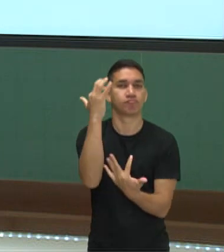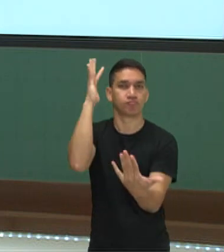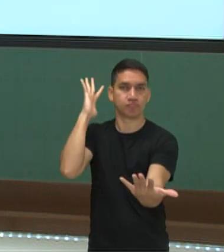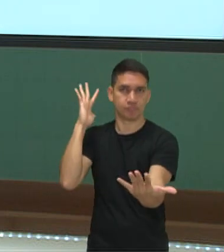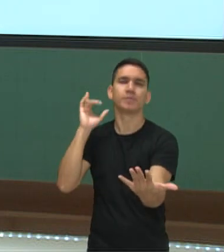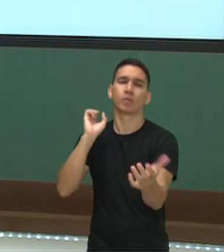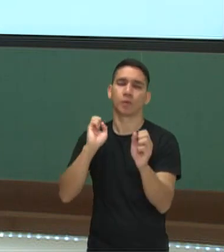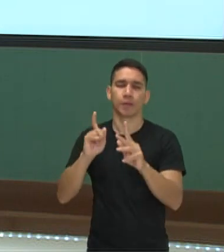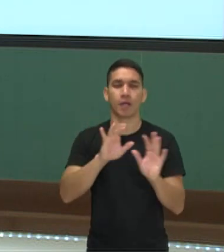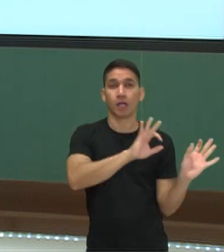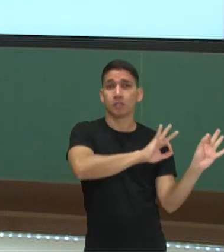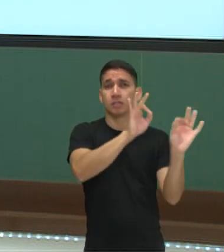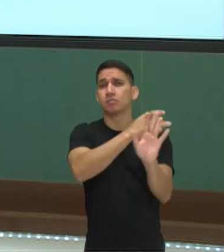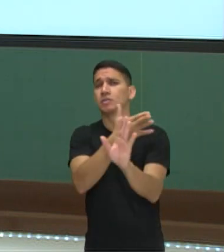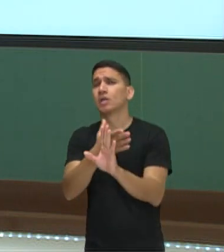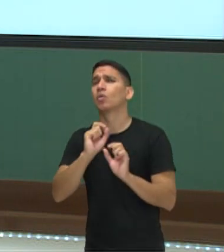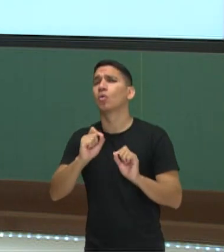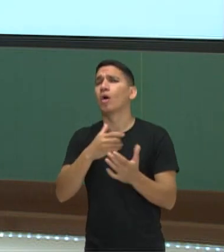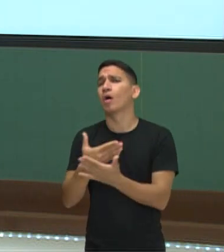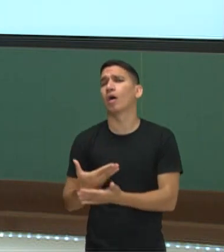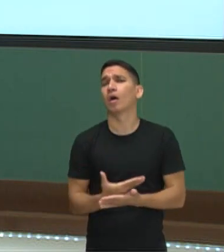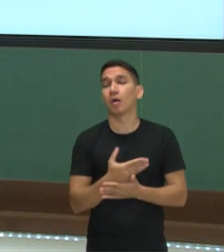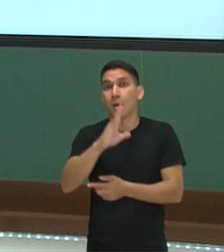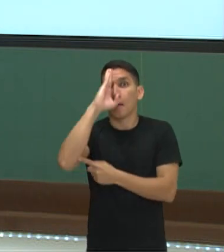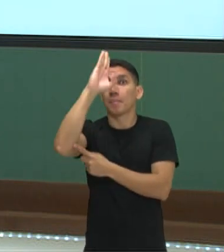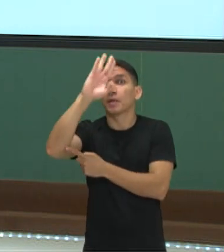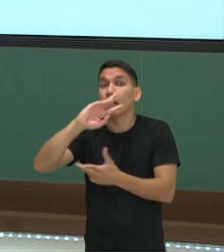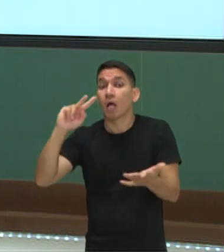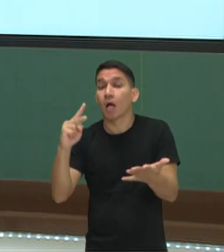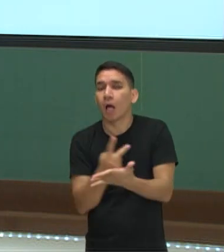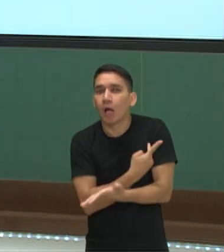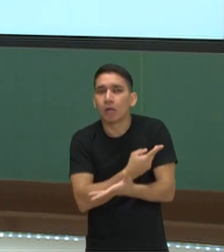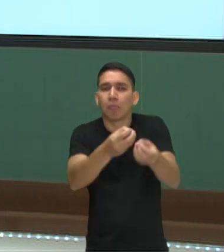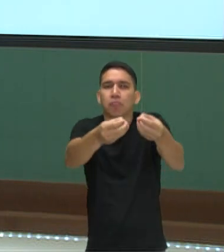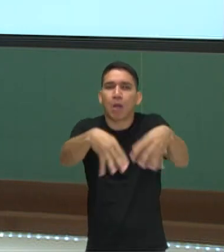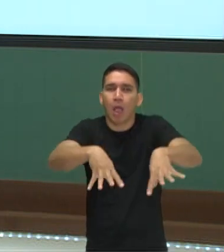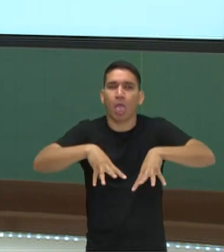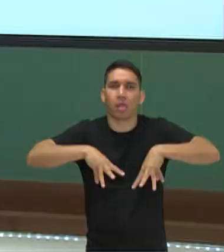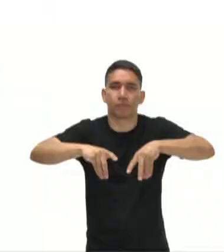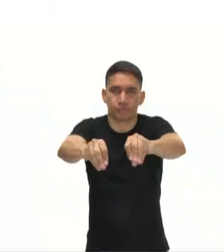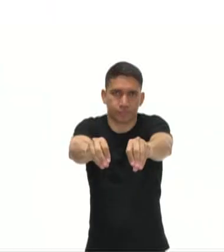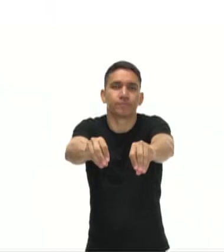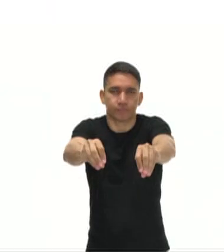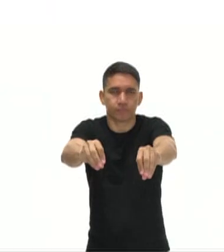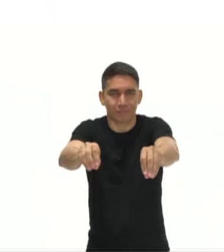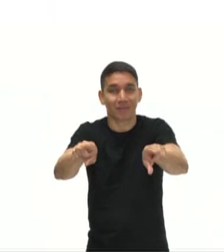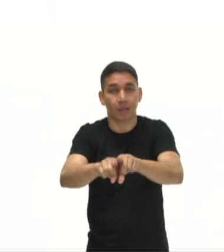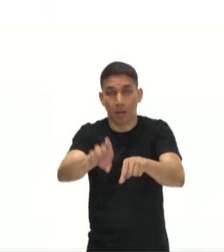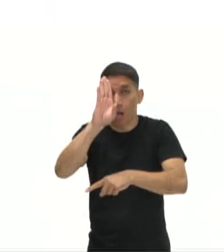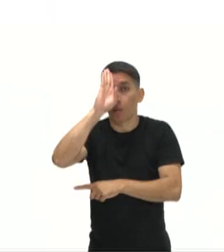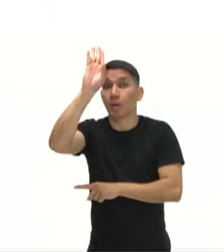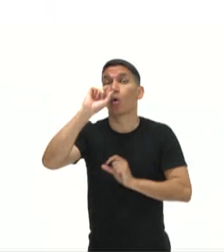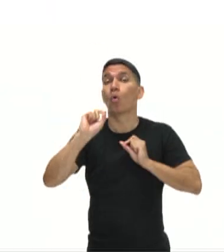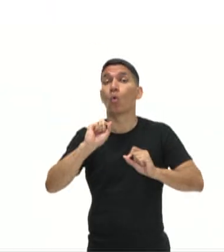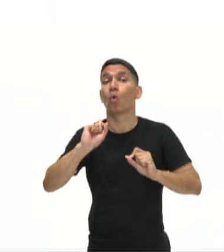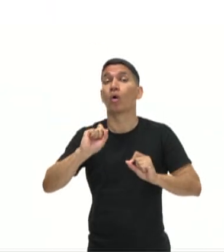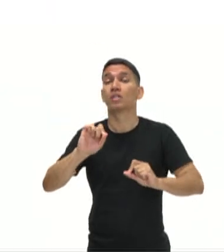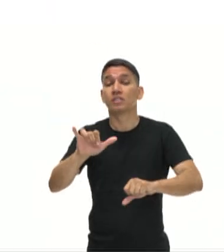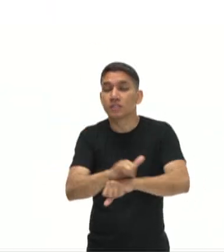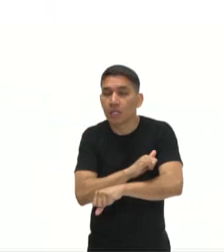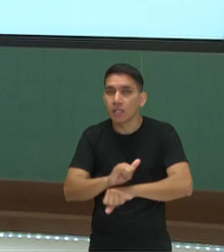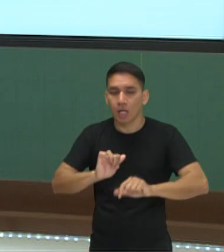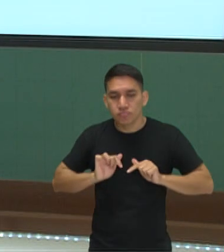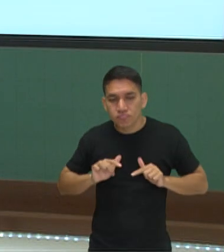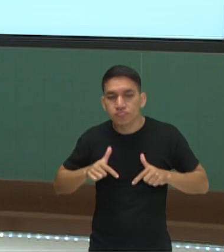E o que vimos na aula? Os principais fenômenos que degradam o solo e as principais ações para a